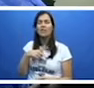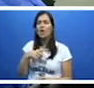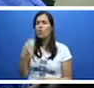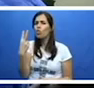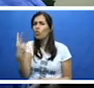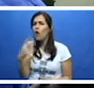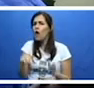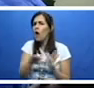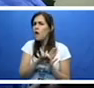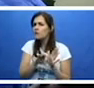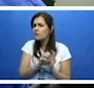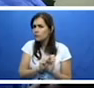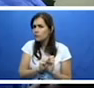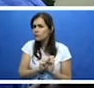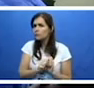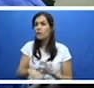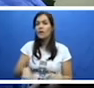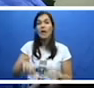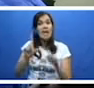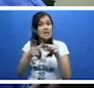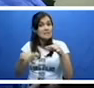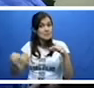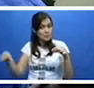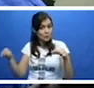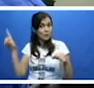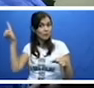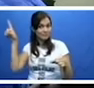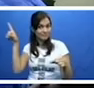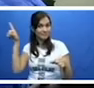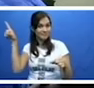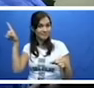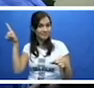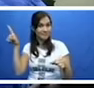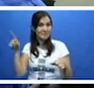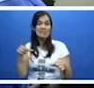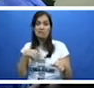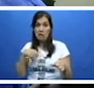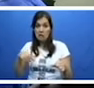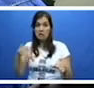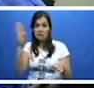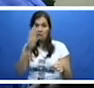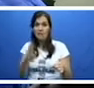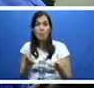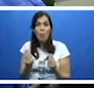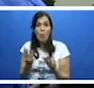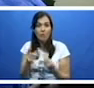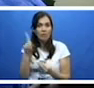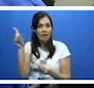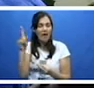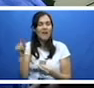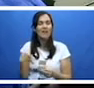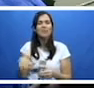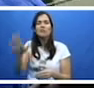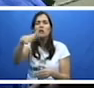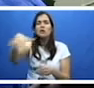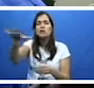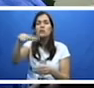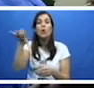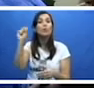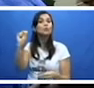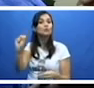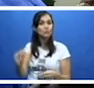de dois exemplos de animais o Esquilo caxinguelê o Esquilo que tem no Brasil muito abundante na região sul principalmente